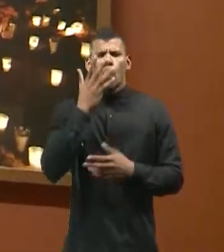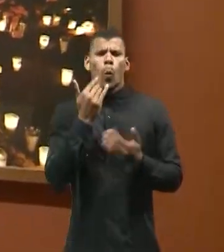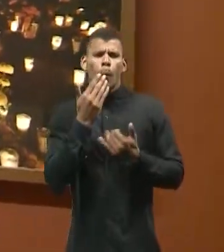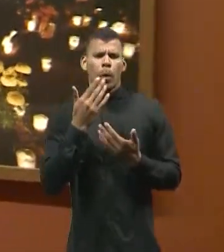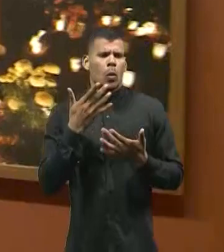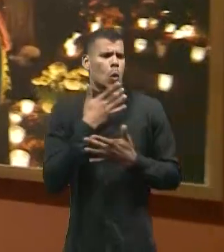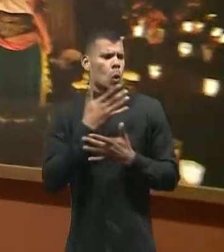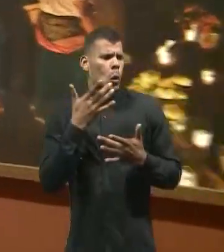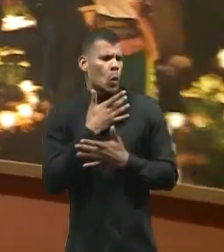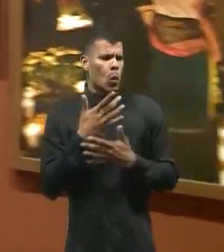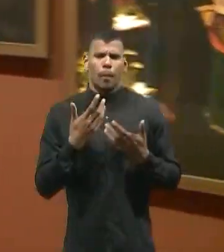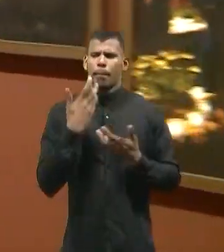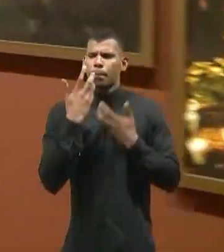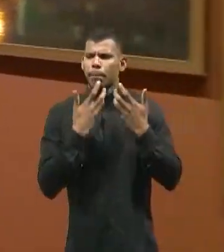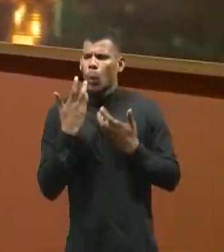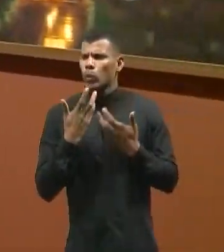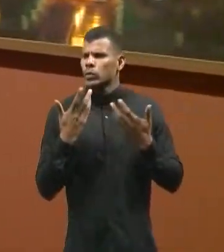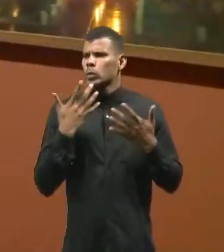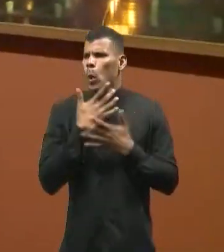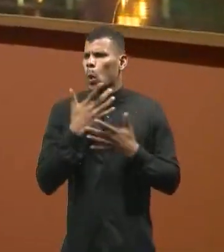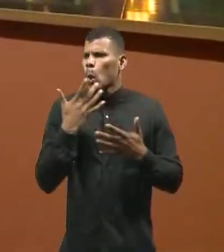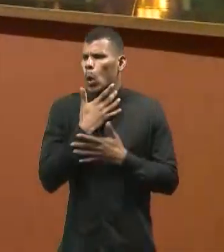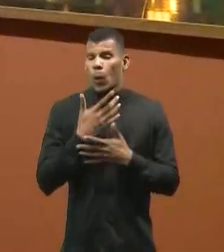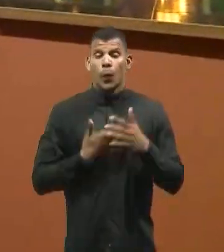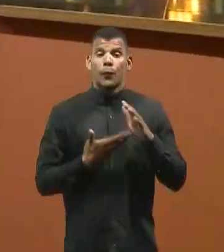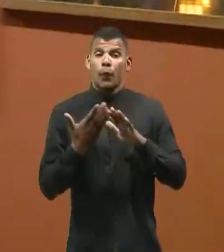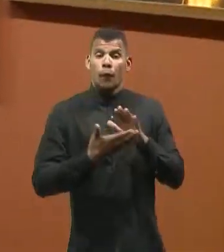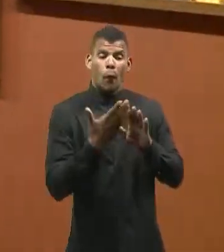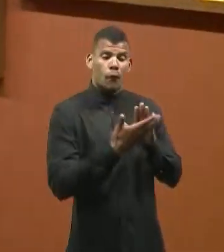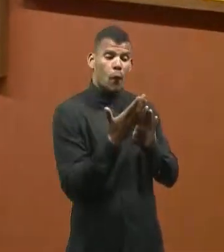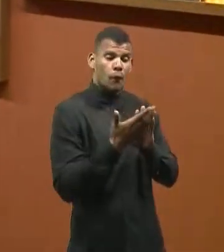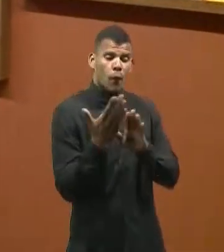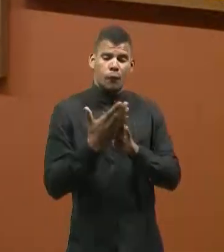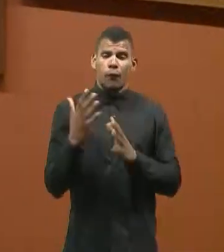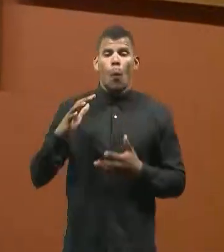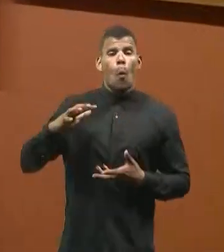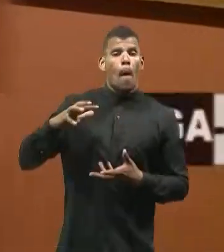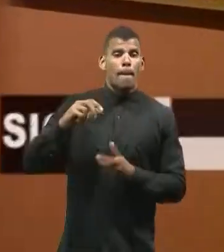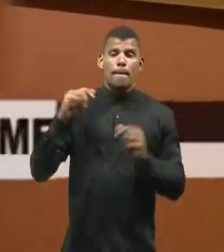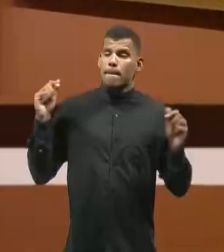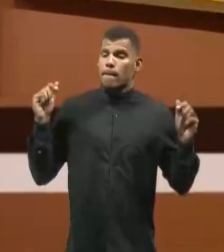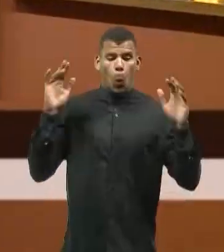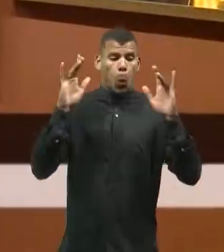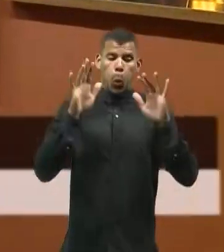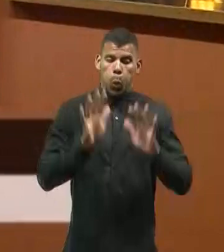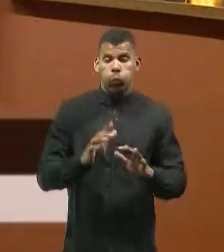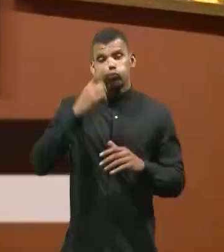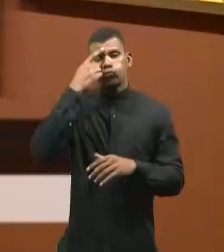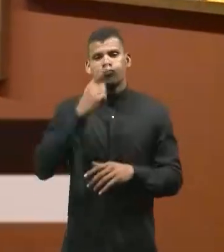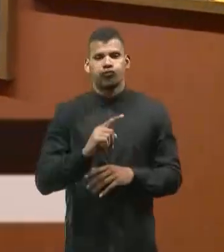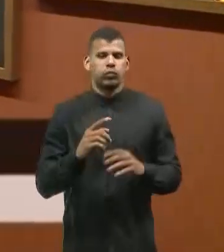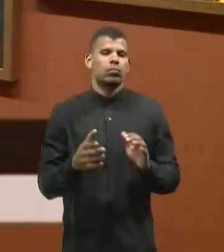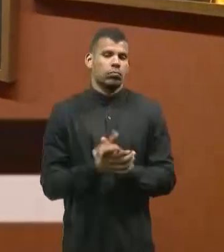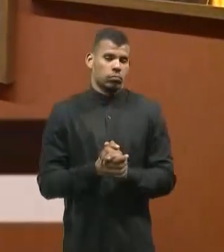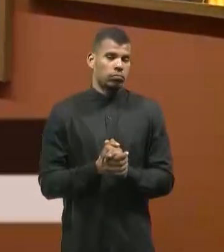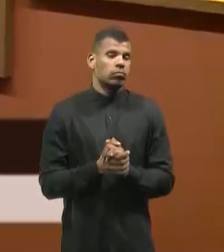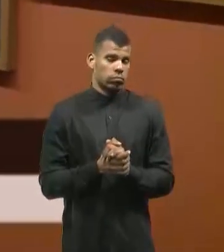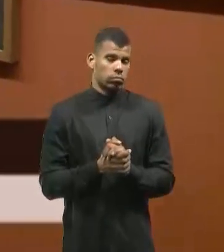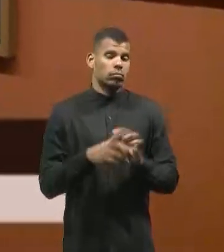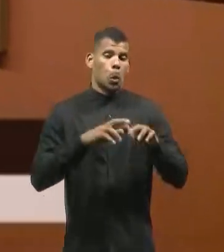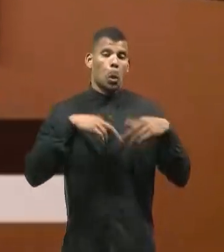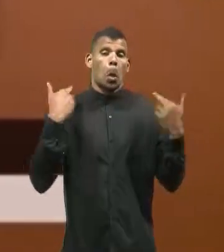as músicas, e eles celebram, de fato eles celebram, eles viajam todo mundo para estar lá nesse dia para celebrar. Então é uma reunião muito